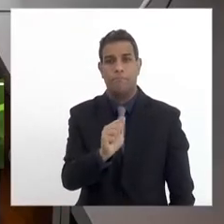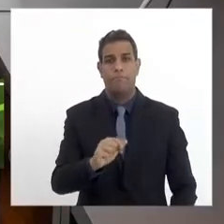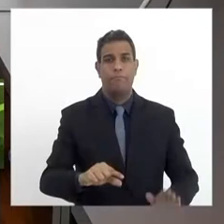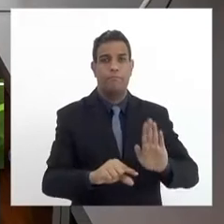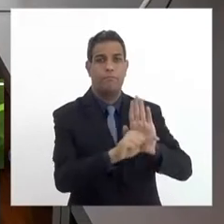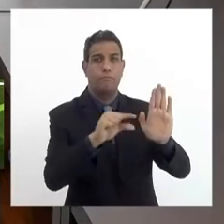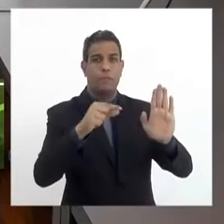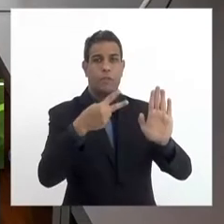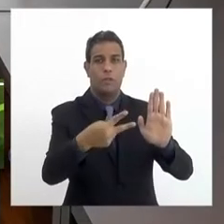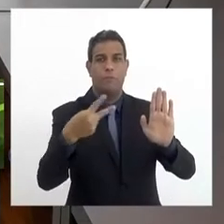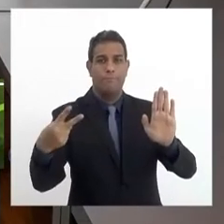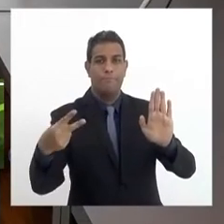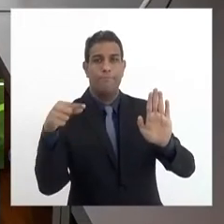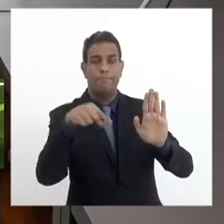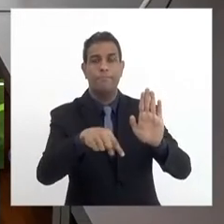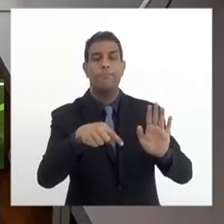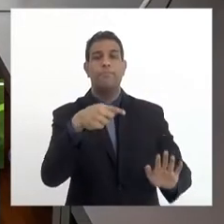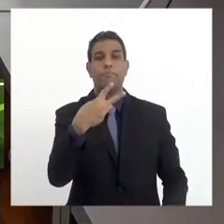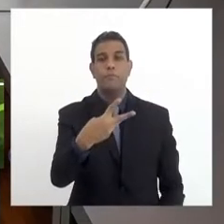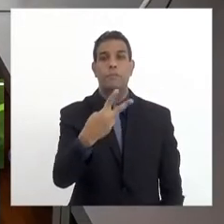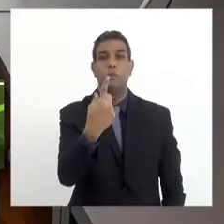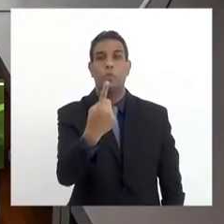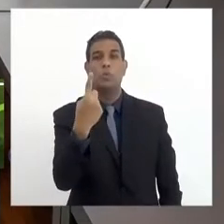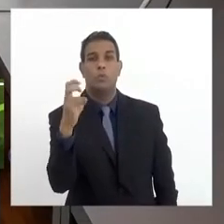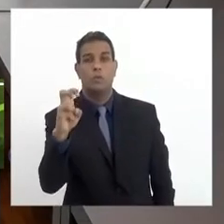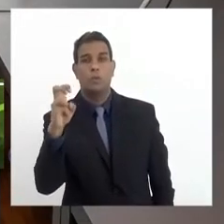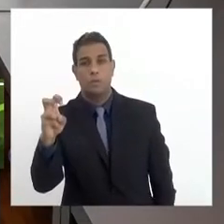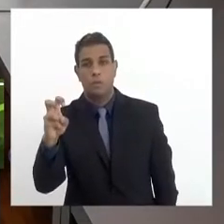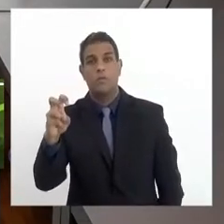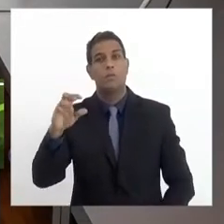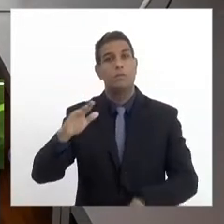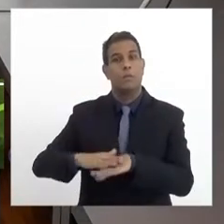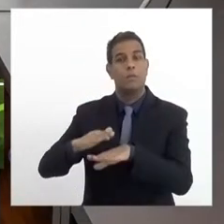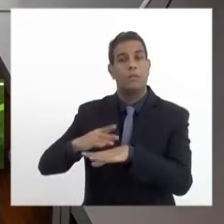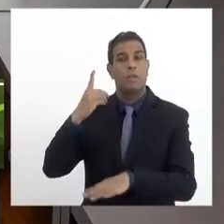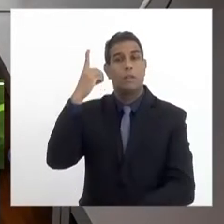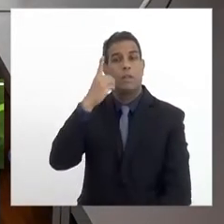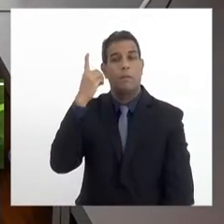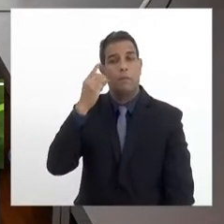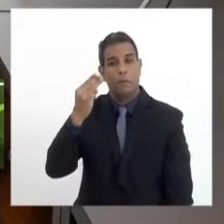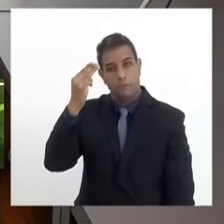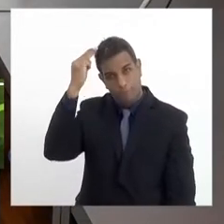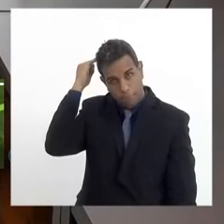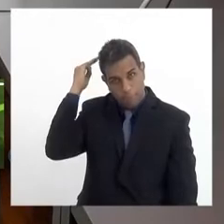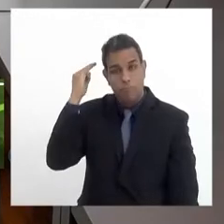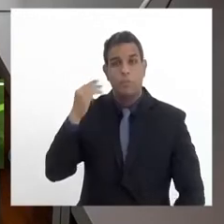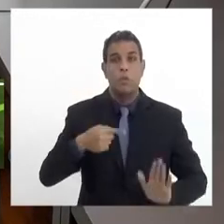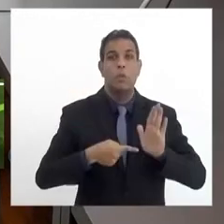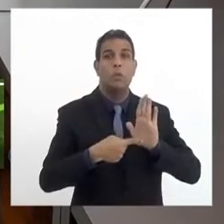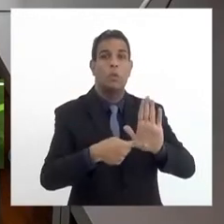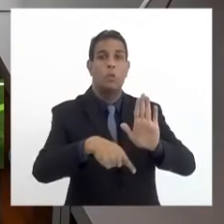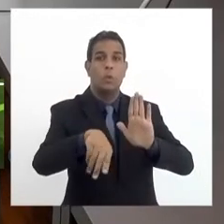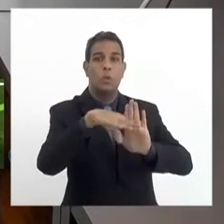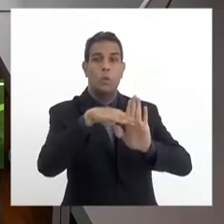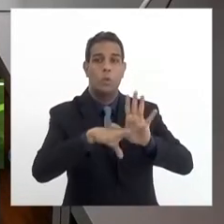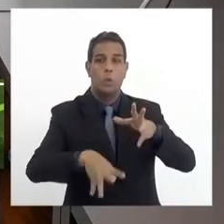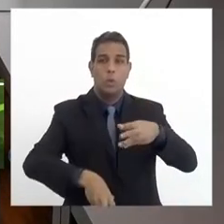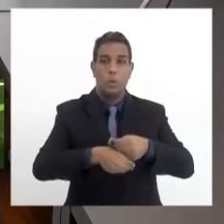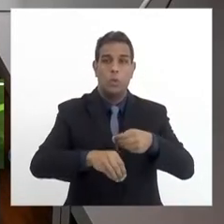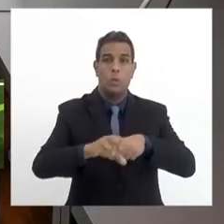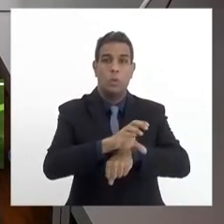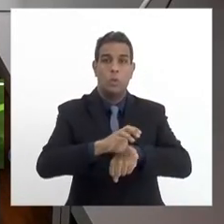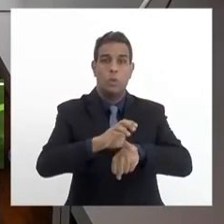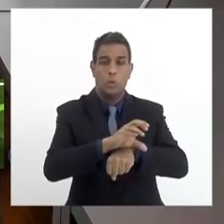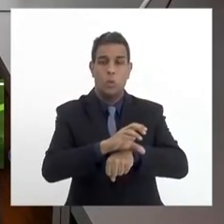22 da pauta, projeto de lei 1355 de 19, autoria do deputado Valdec Carneiro. O parecer pela anexação ao PL 385 de